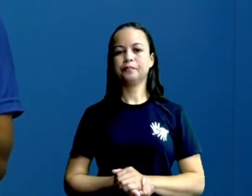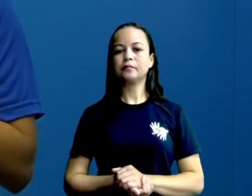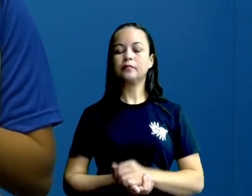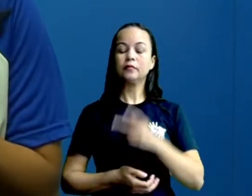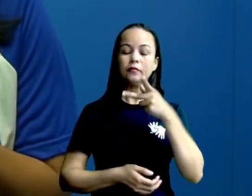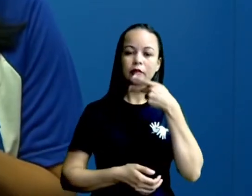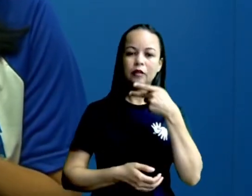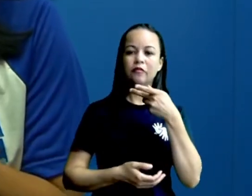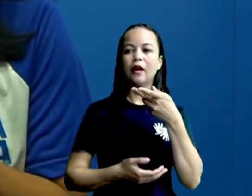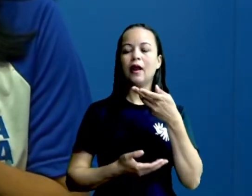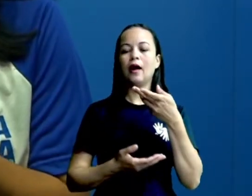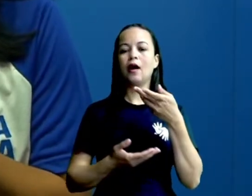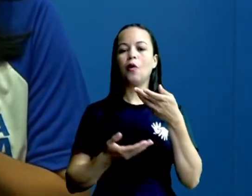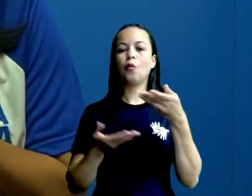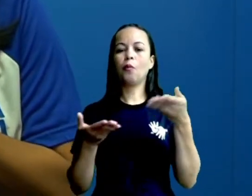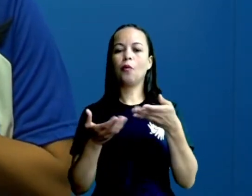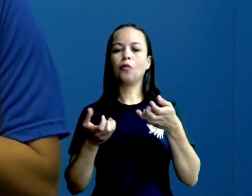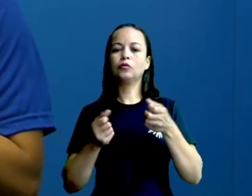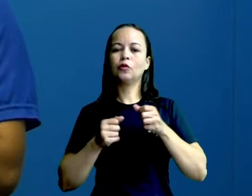pouco sobre